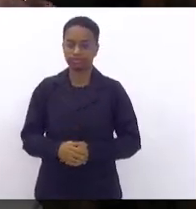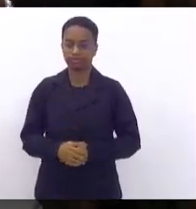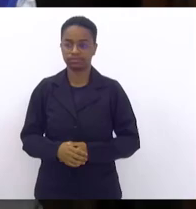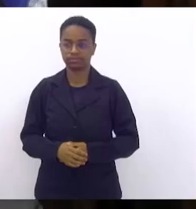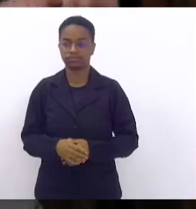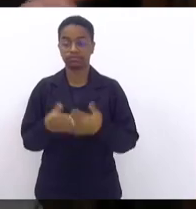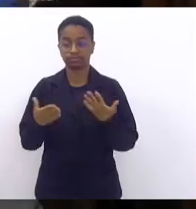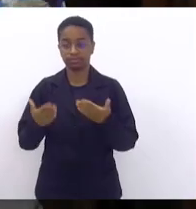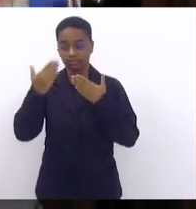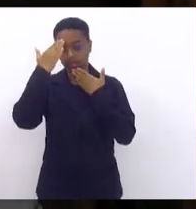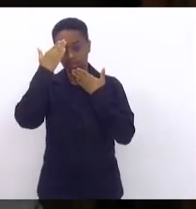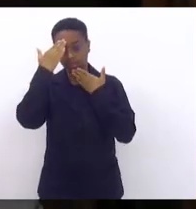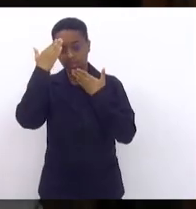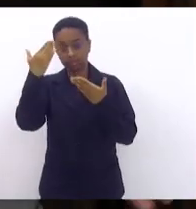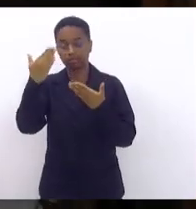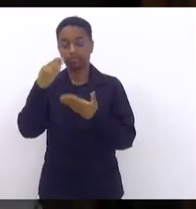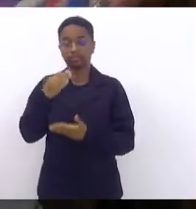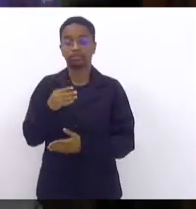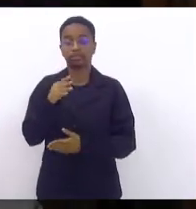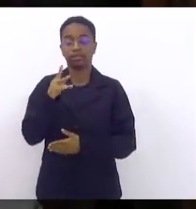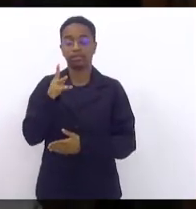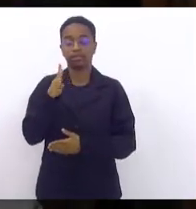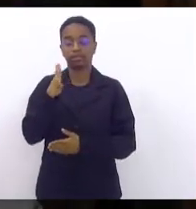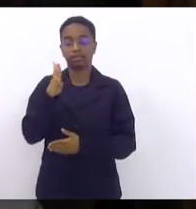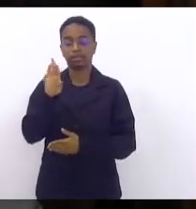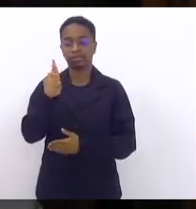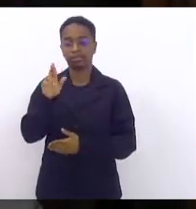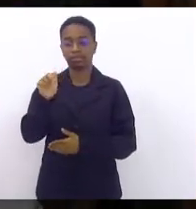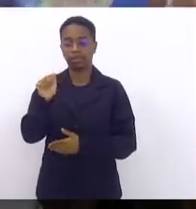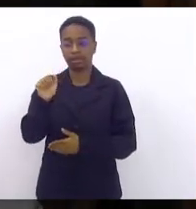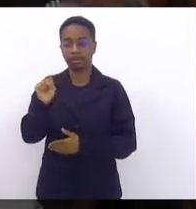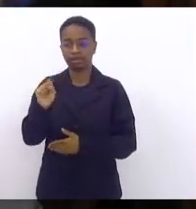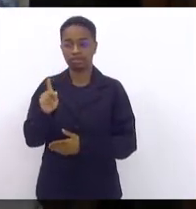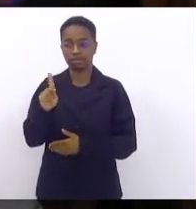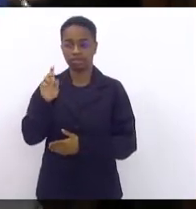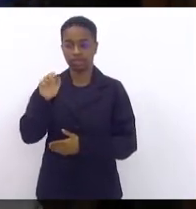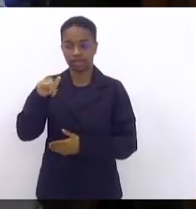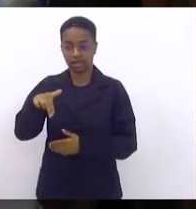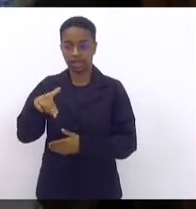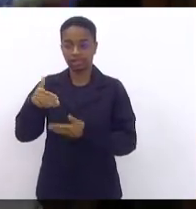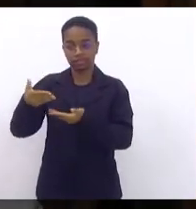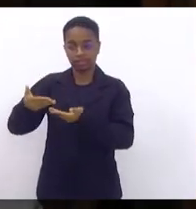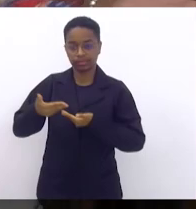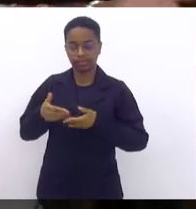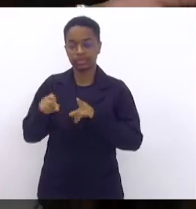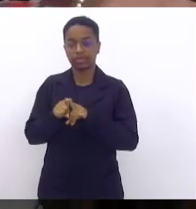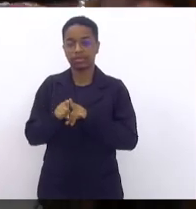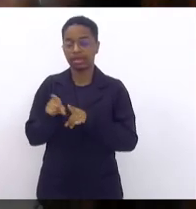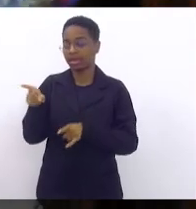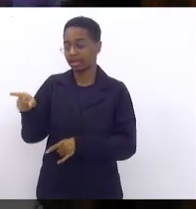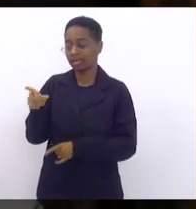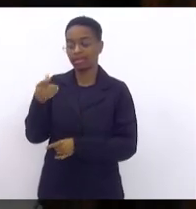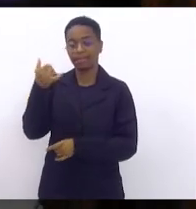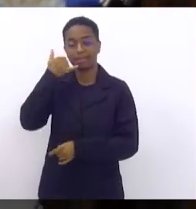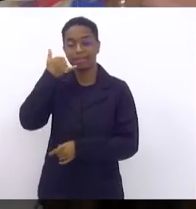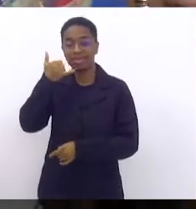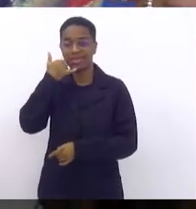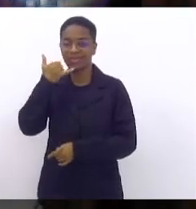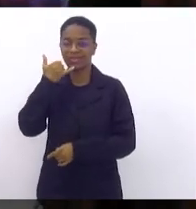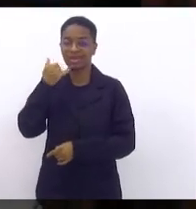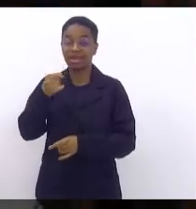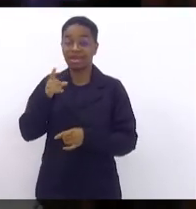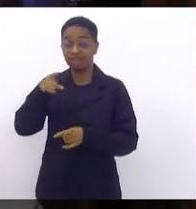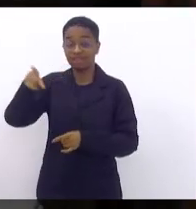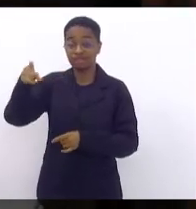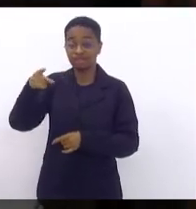assim agradecer a Braskem pelo convite me ligou fez um contato comigo ele estava no